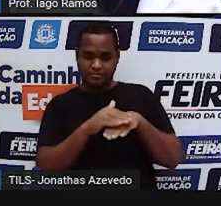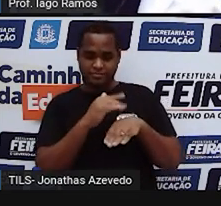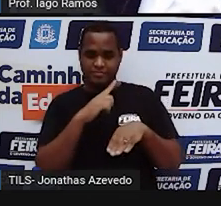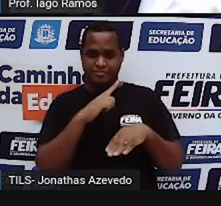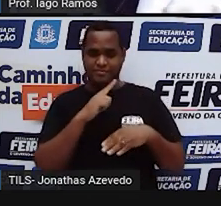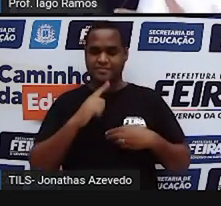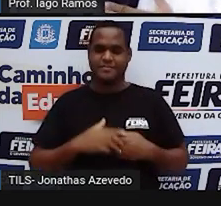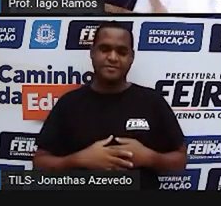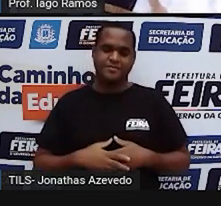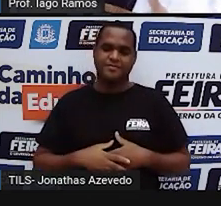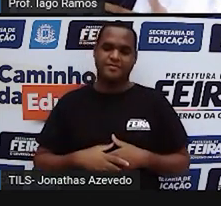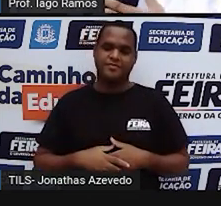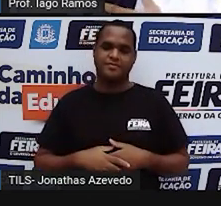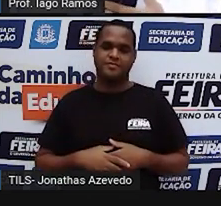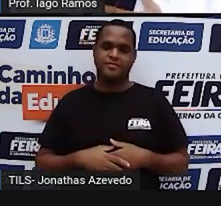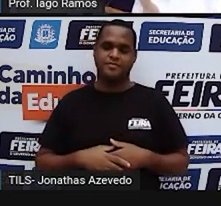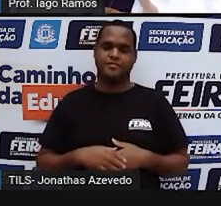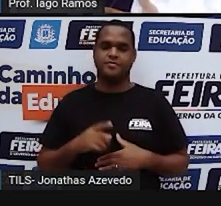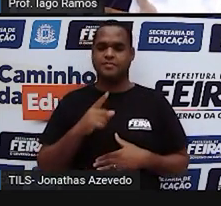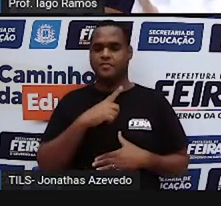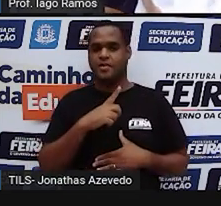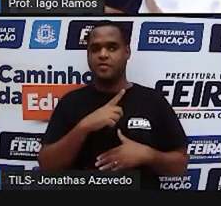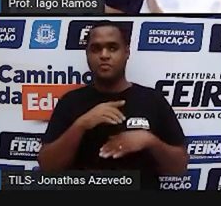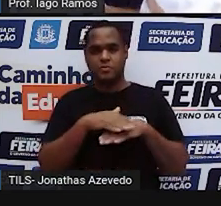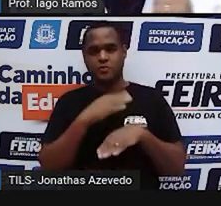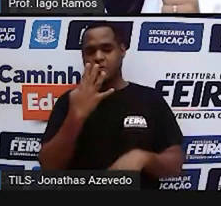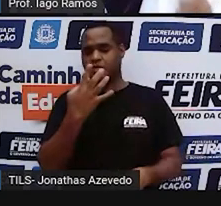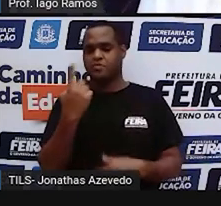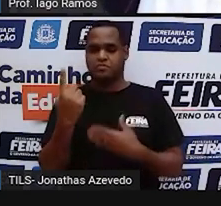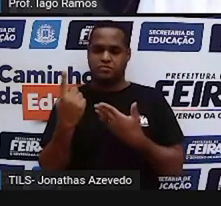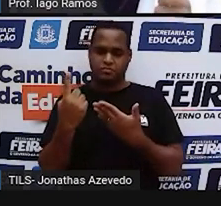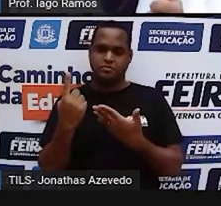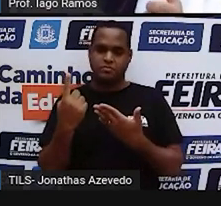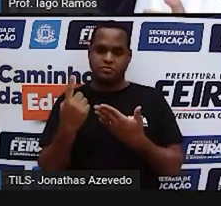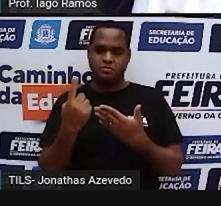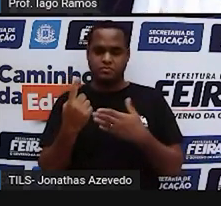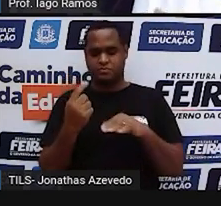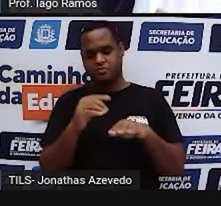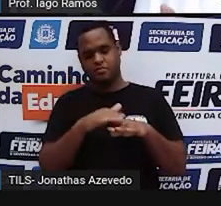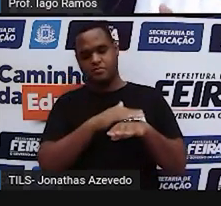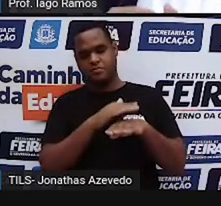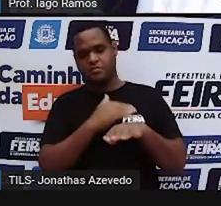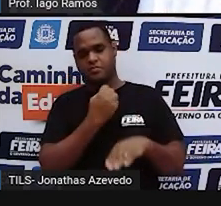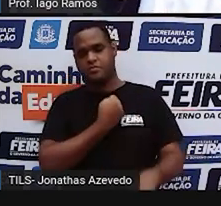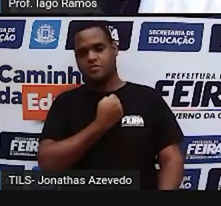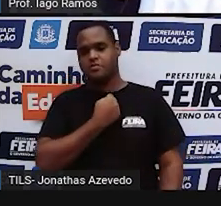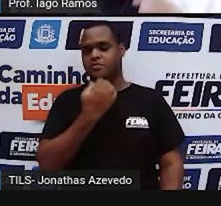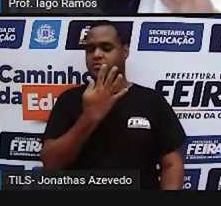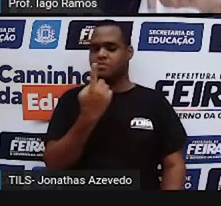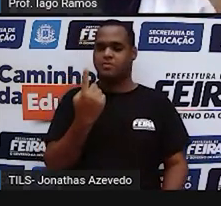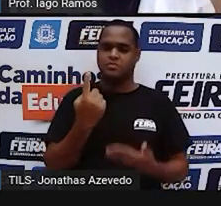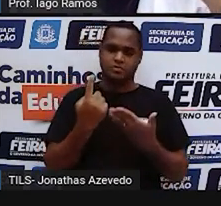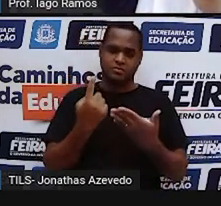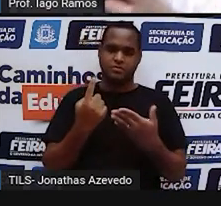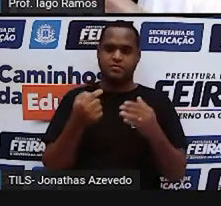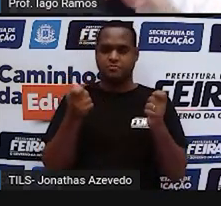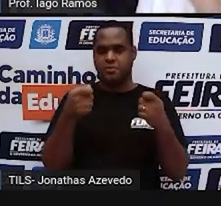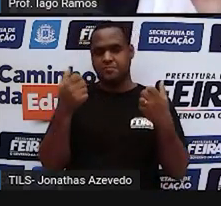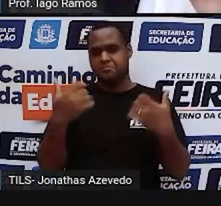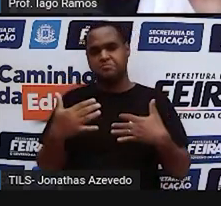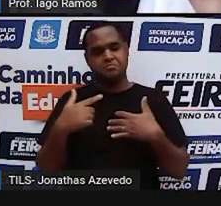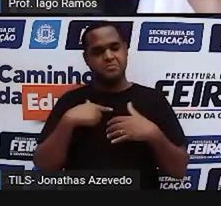tá por exemplo eu calço 41 então eu chegaria na calculadora e digitária 40 aí eu